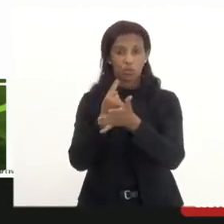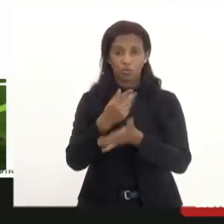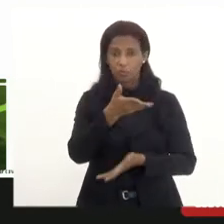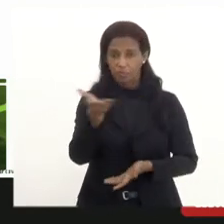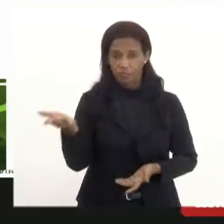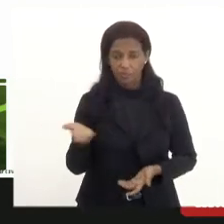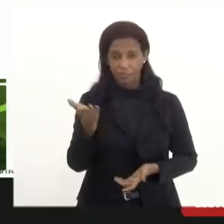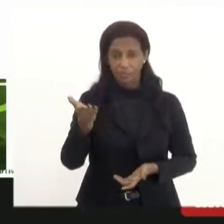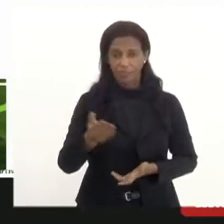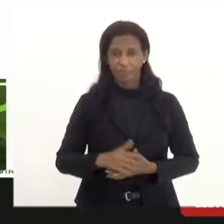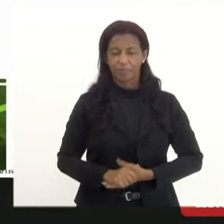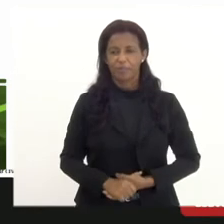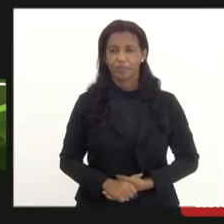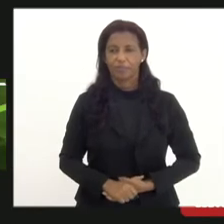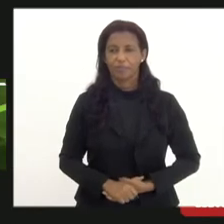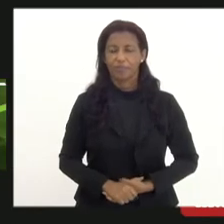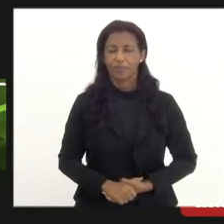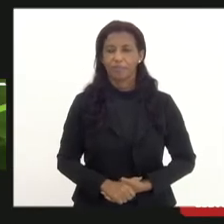vocês.